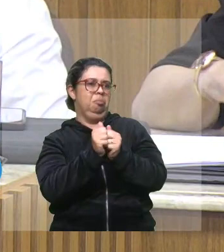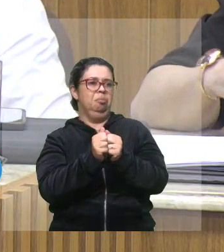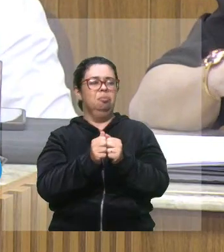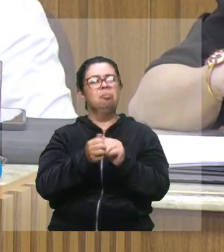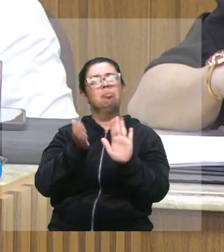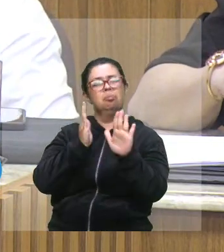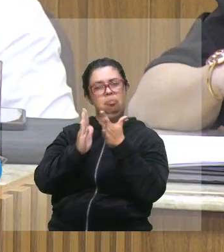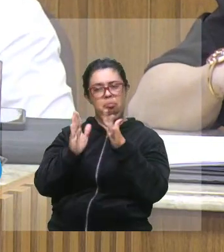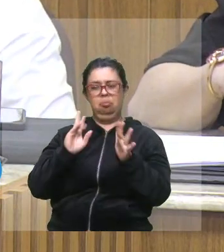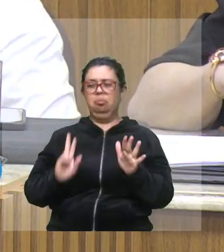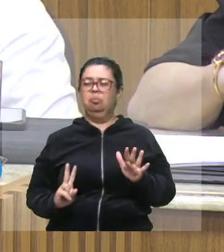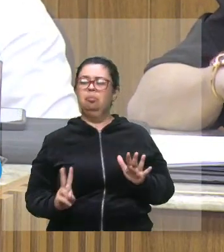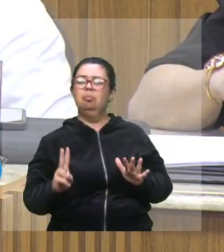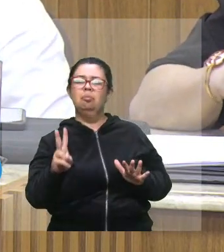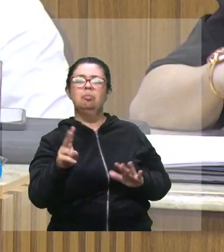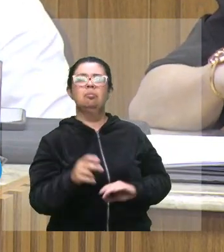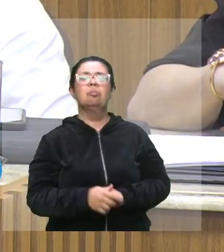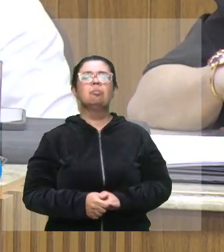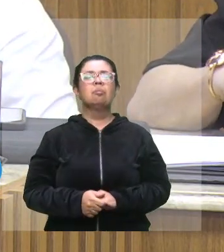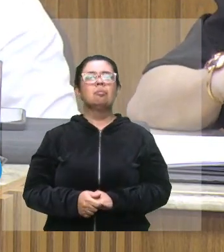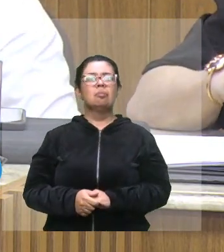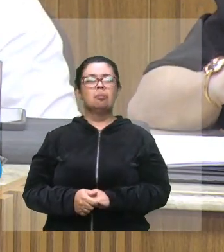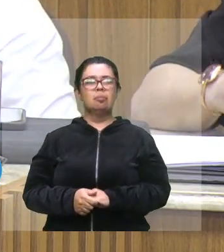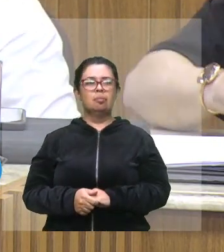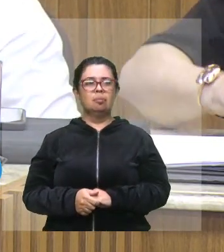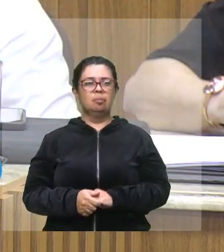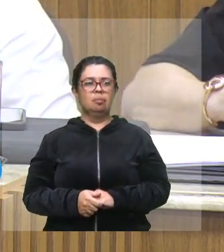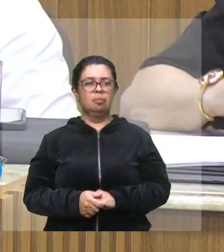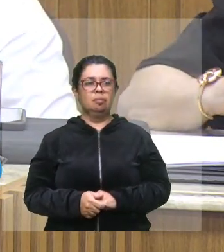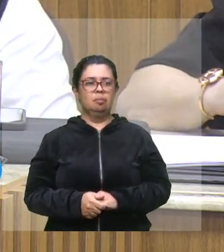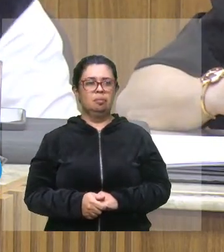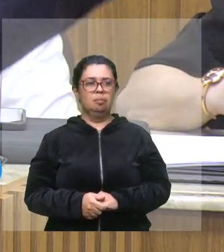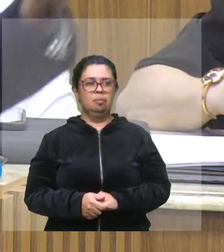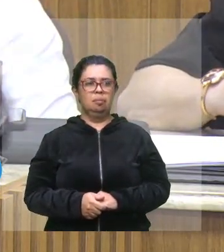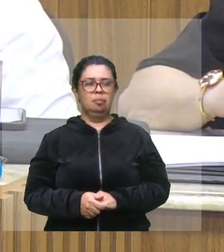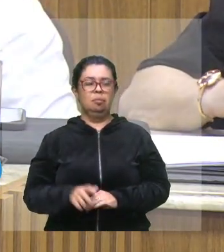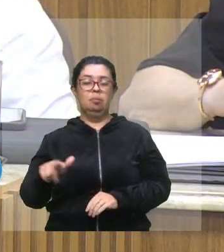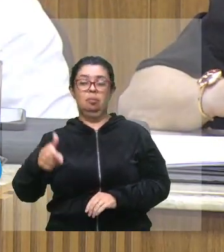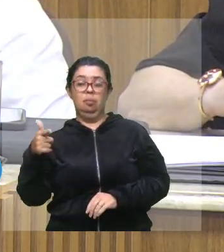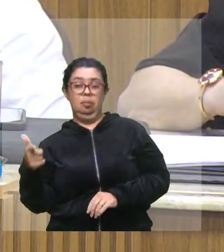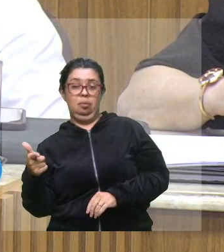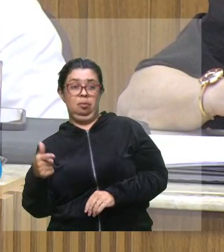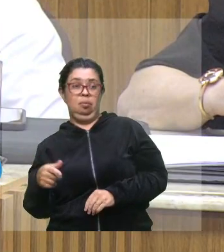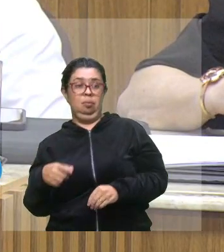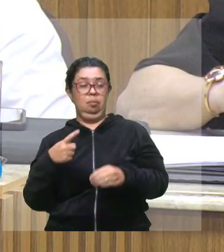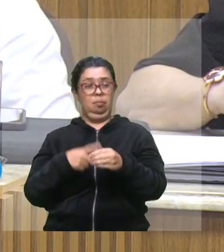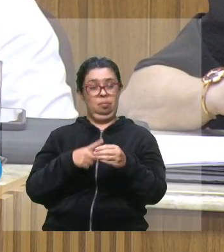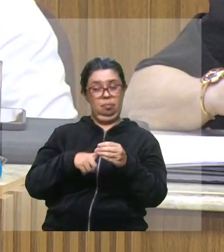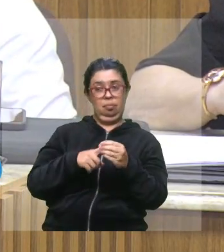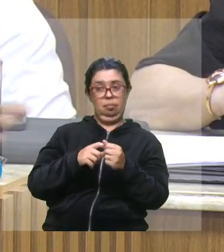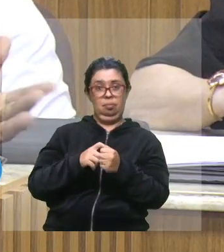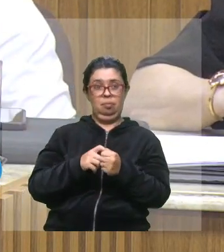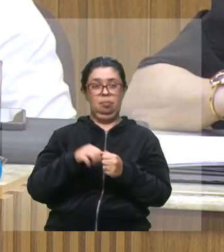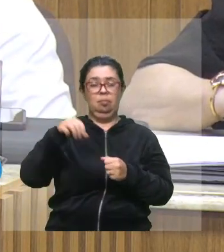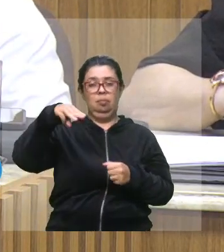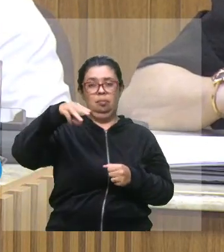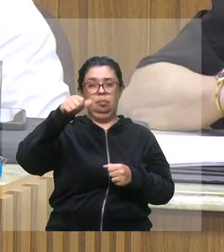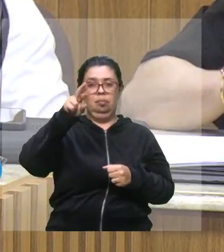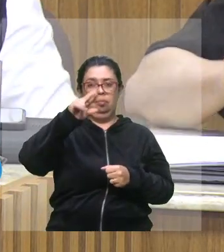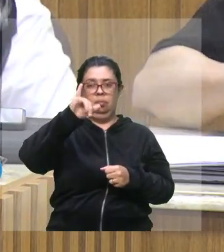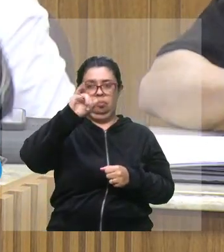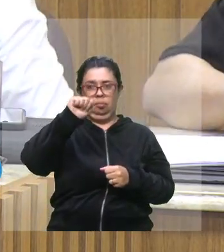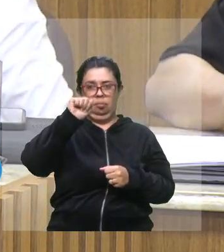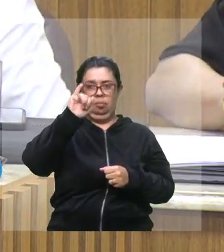ali constantemente. Né? E também, já para o outro lado da cidade, lá na Maria Isabel, me lembro como se fosse